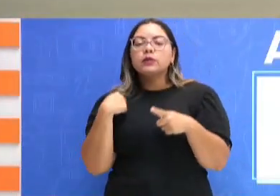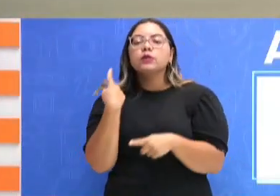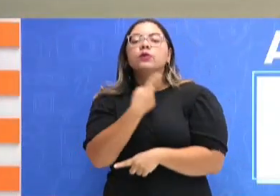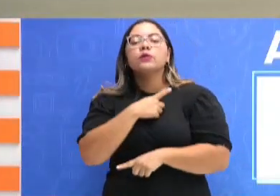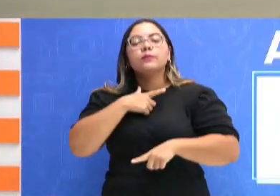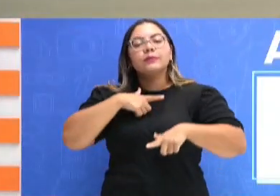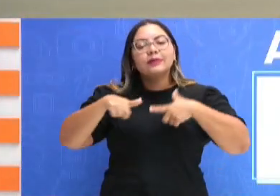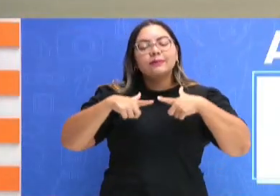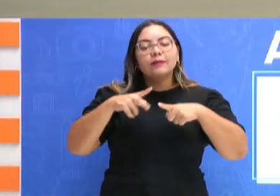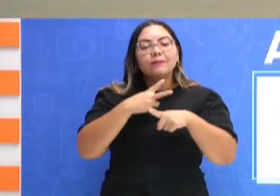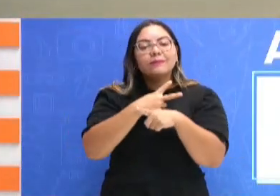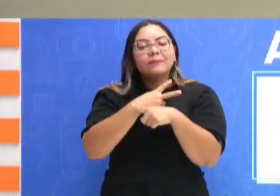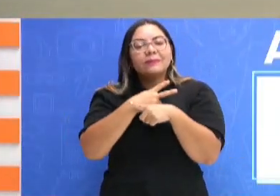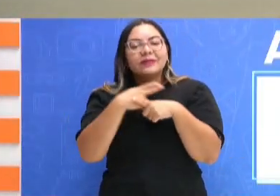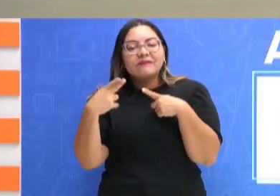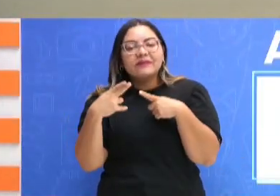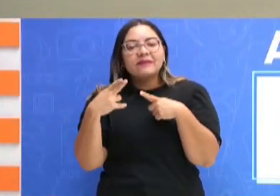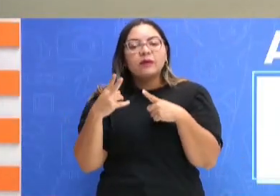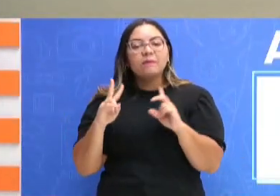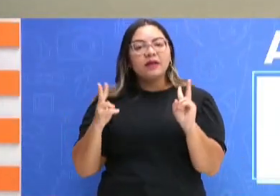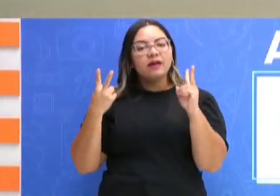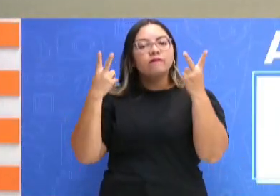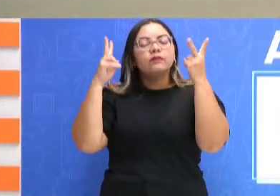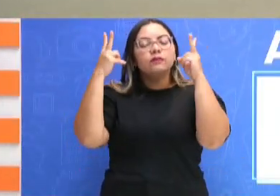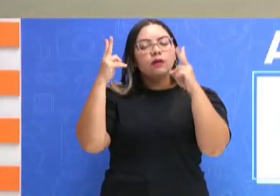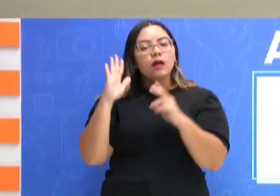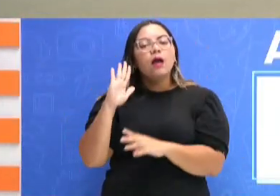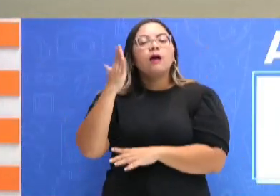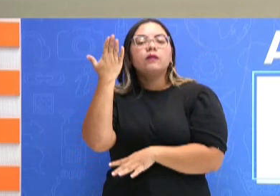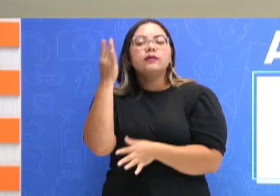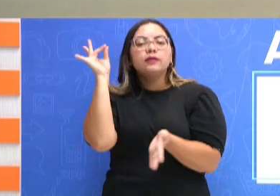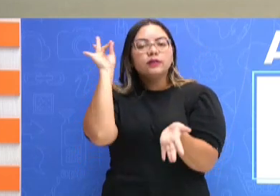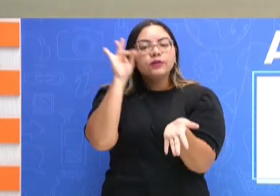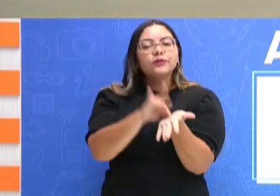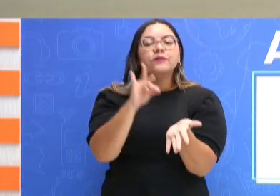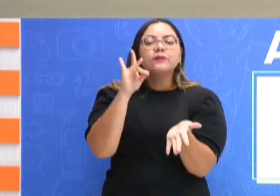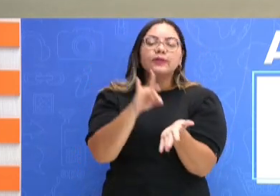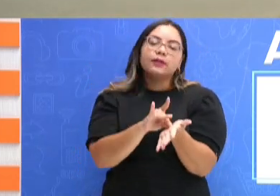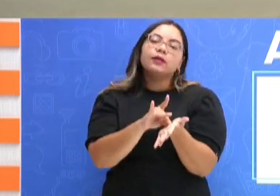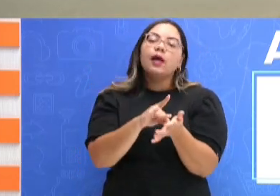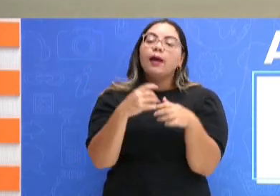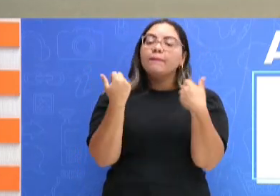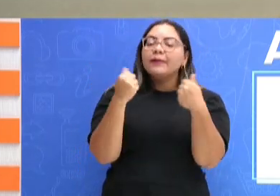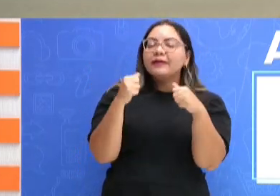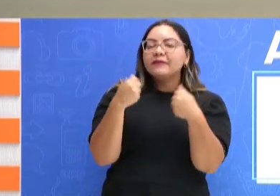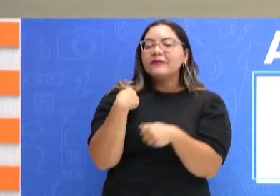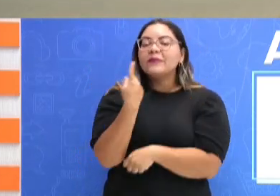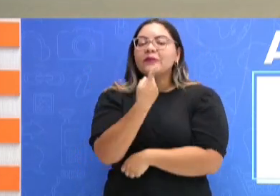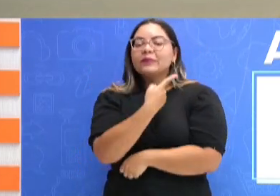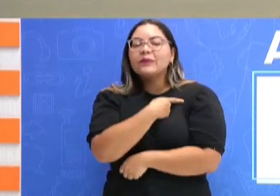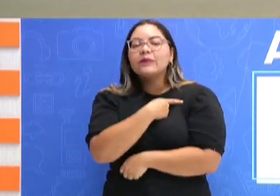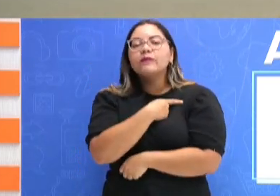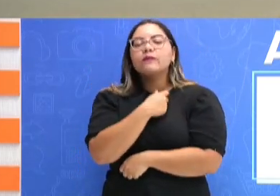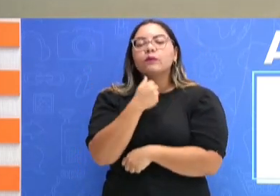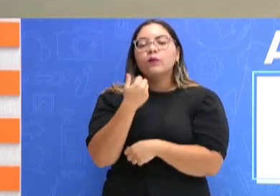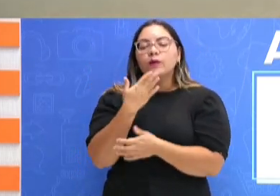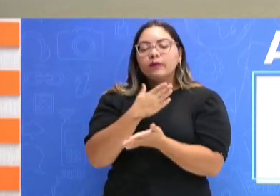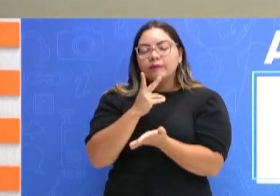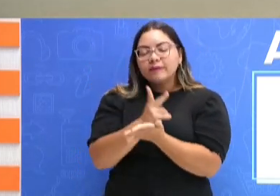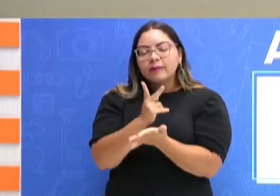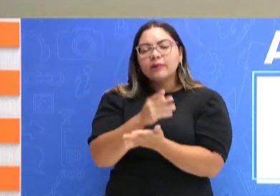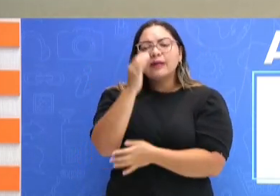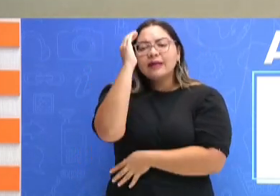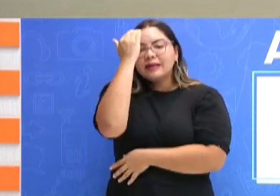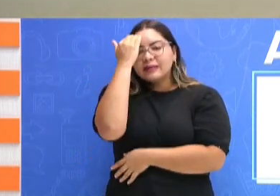vencer. E para que essa vitória seja efetivada de fato, é necessário que a gente continue entendendo